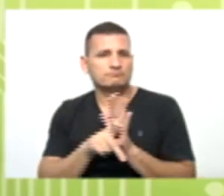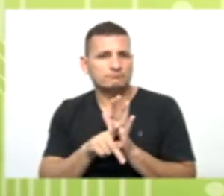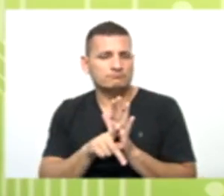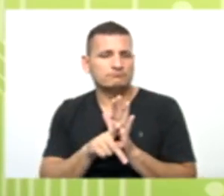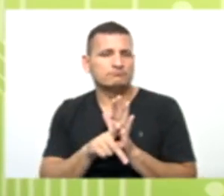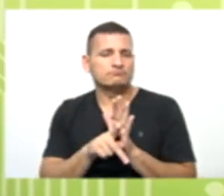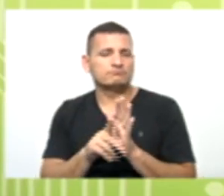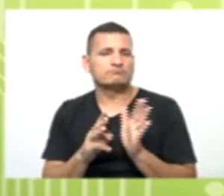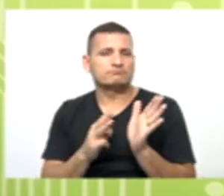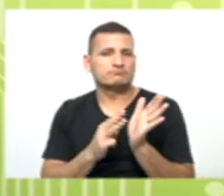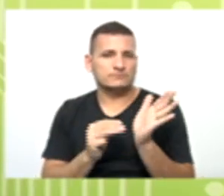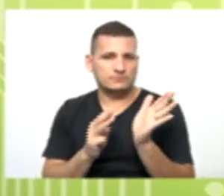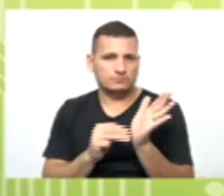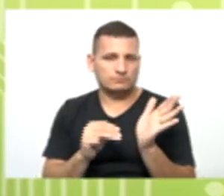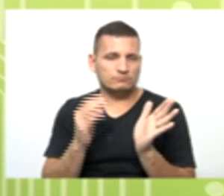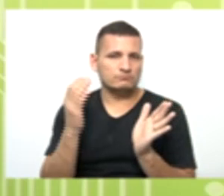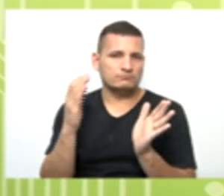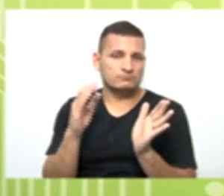É algo que é